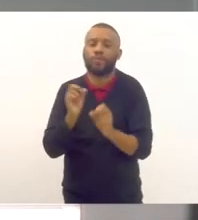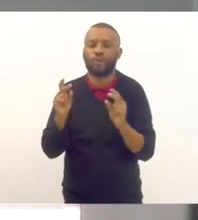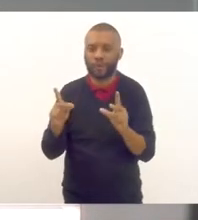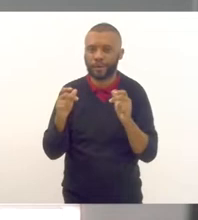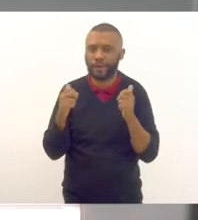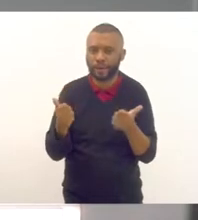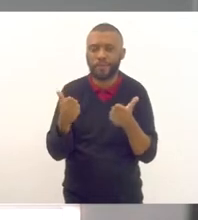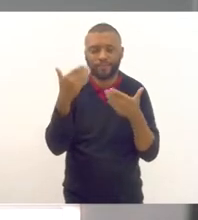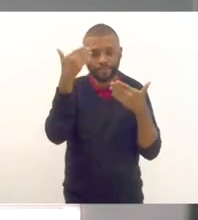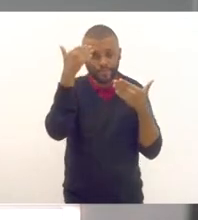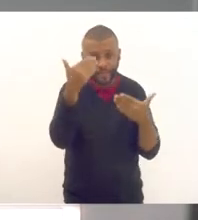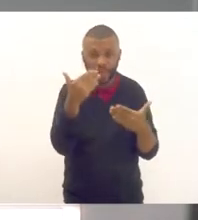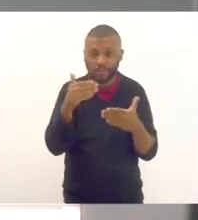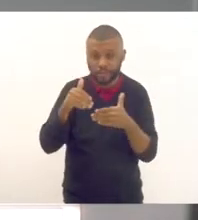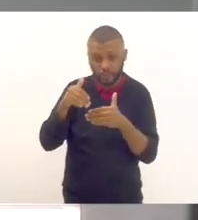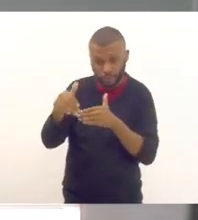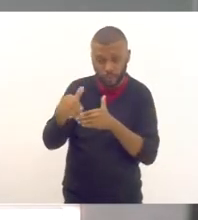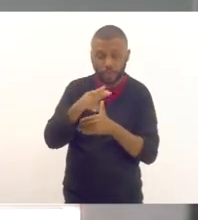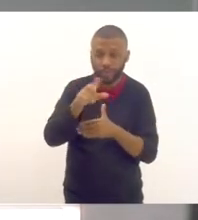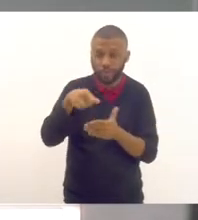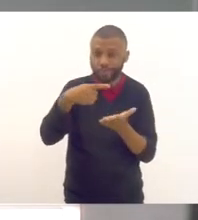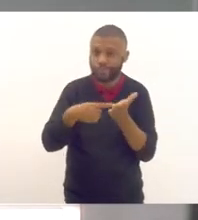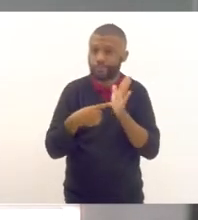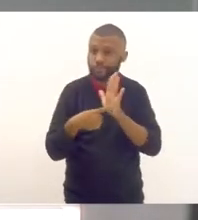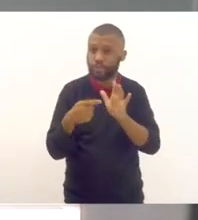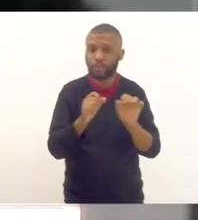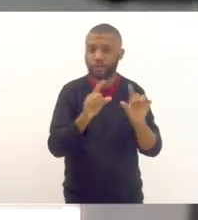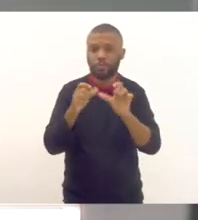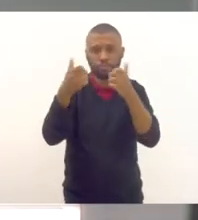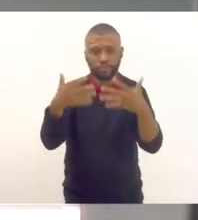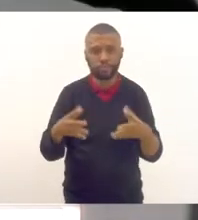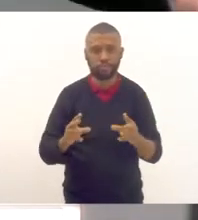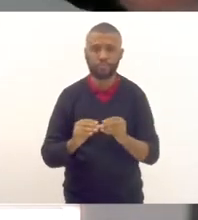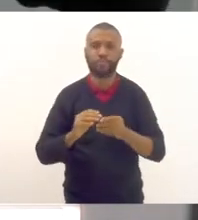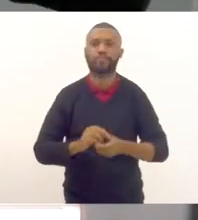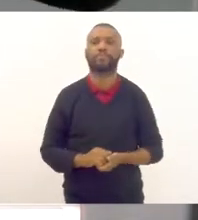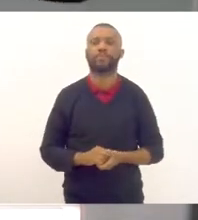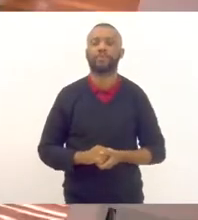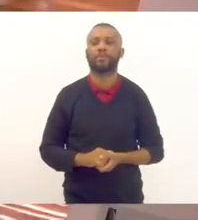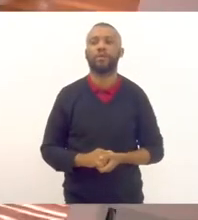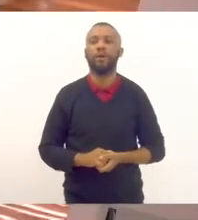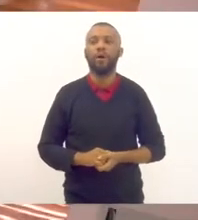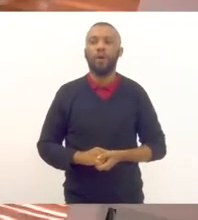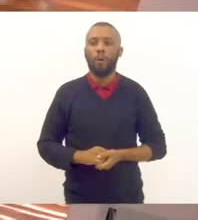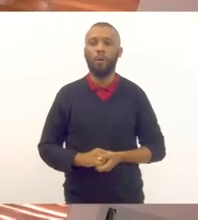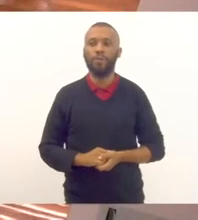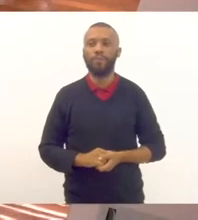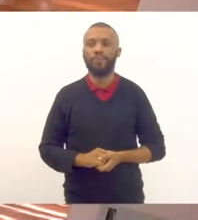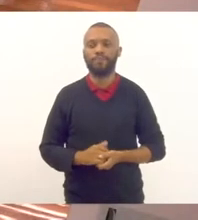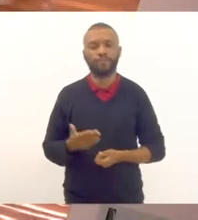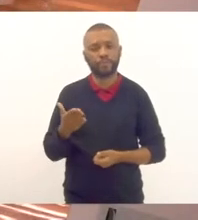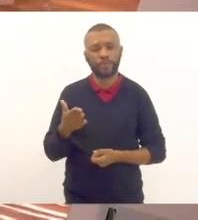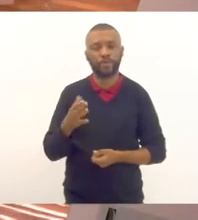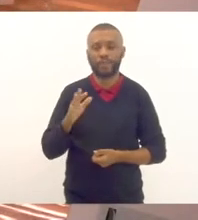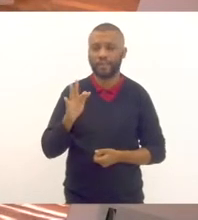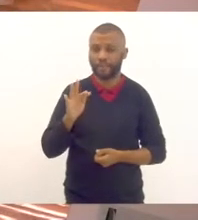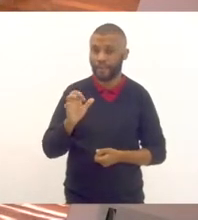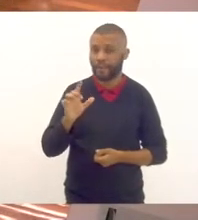E obrigado, daqui a pouquinho eu vou fazer a apresentação, então. Tá bom. Felipe, bota aqui. Felipe. Doutor Felipe, com a palavra.